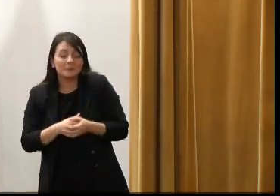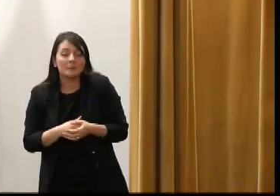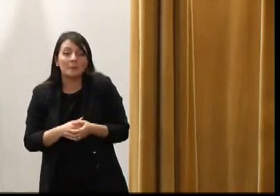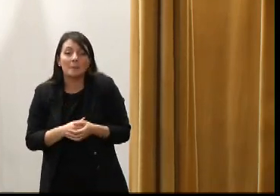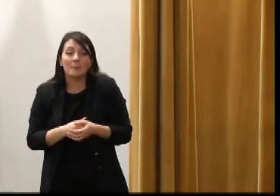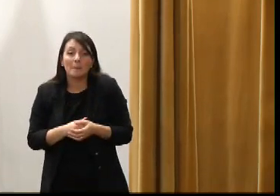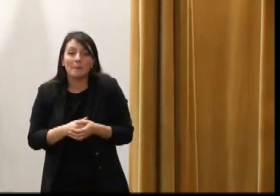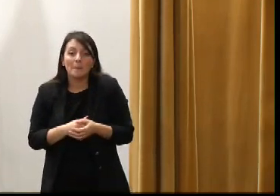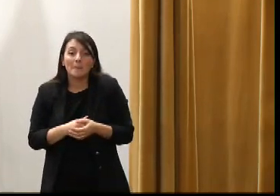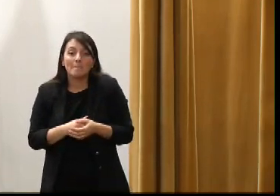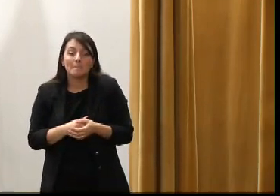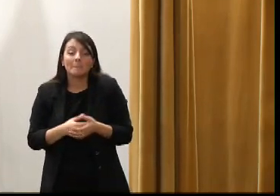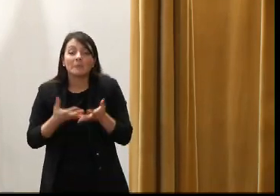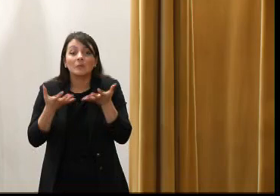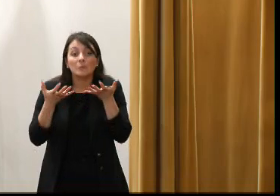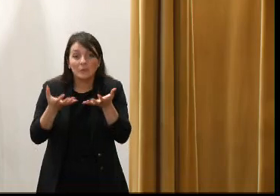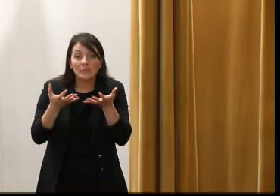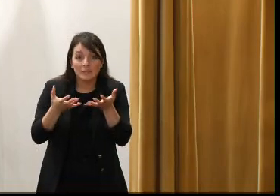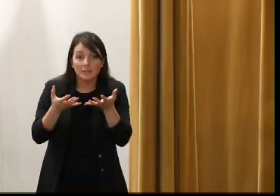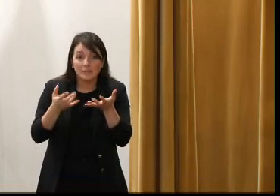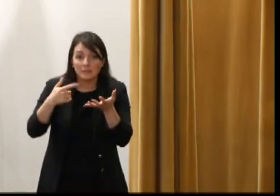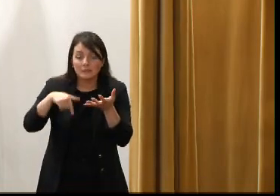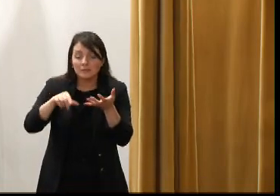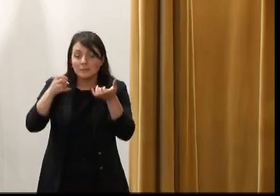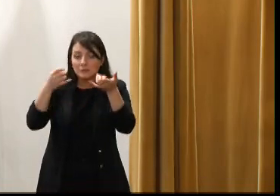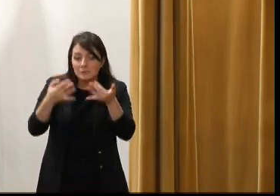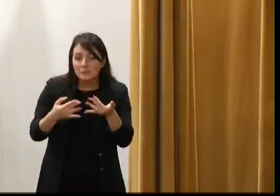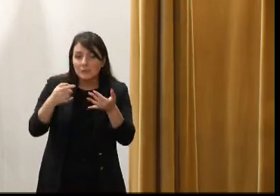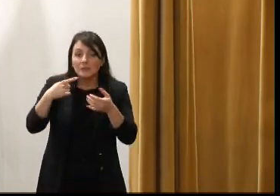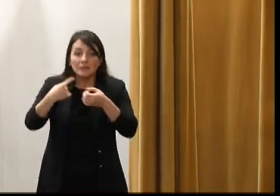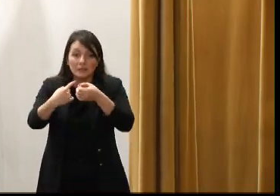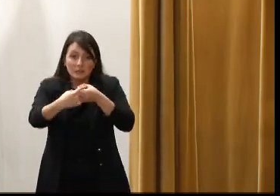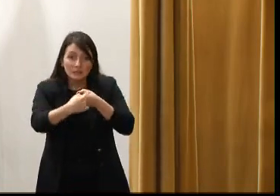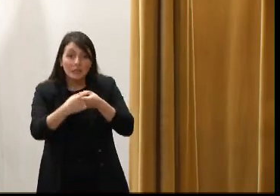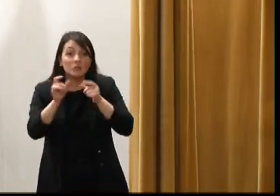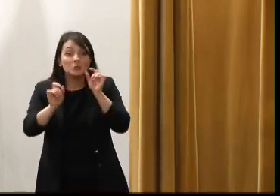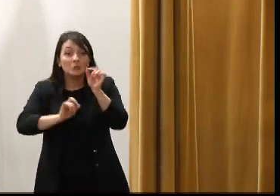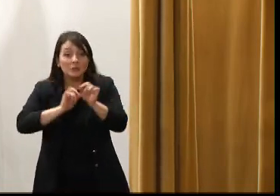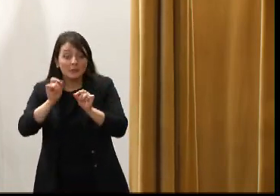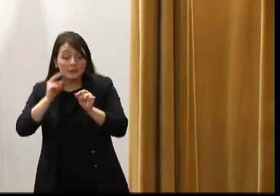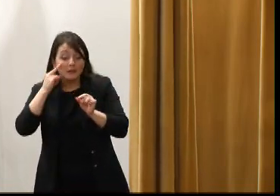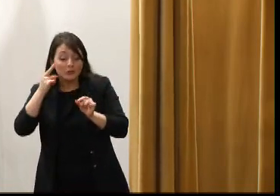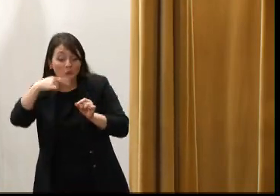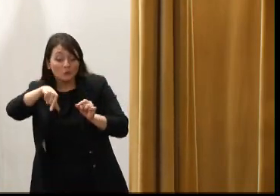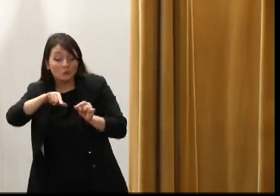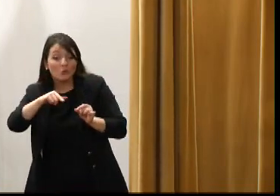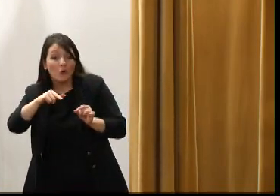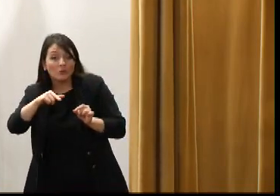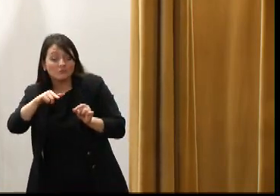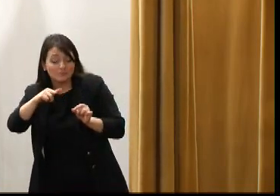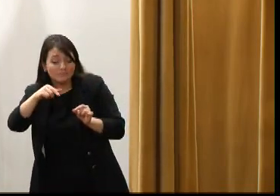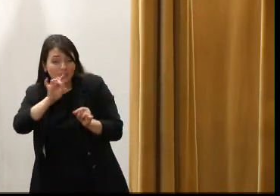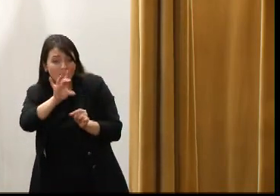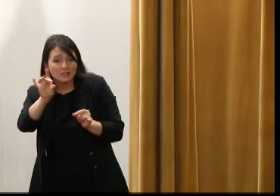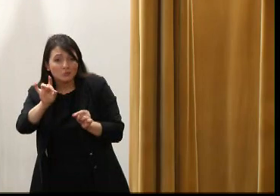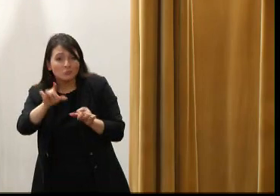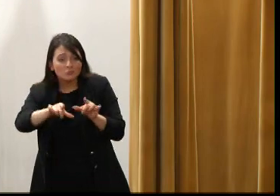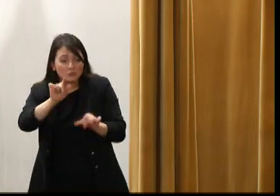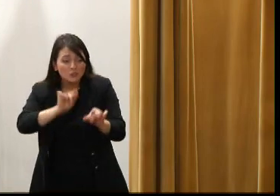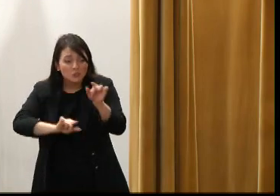E eu queria colocar assim, acho que as cidades são frutos das nossas escolhas. Nós estamos